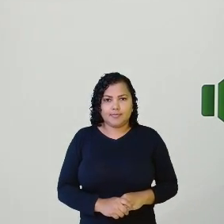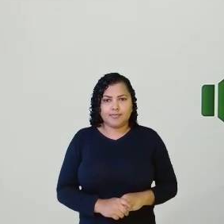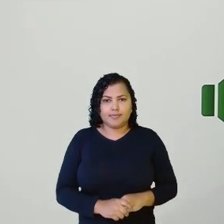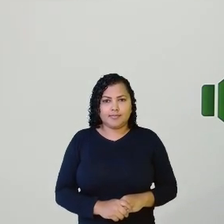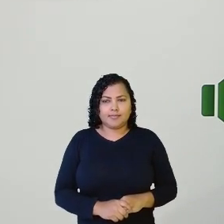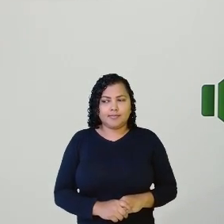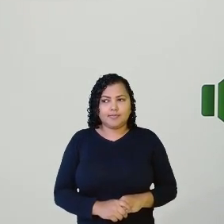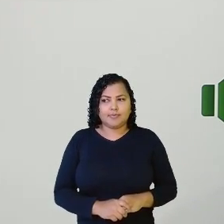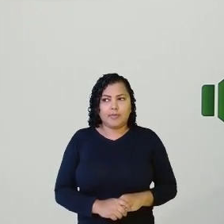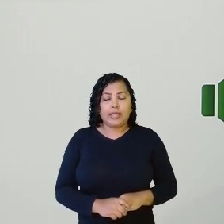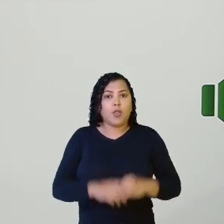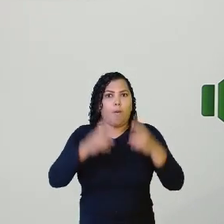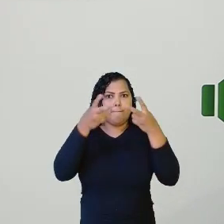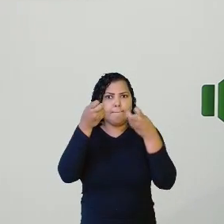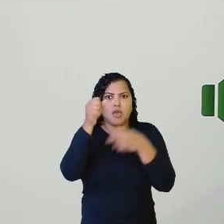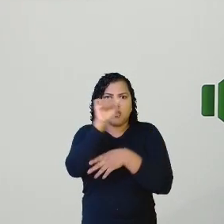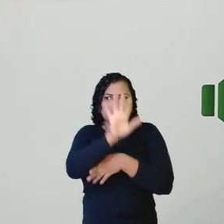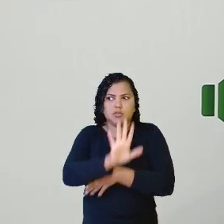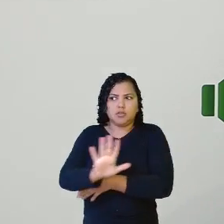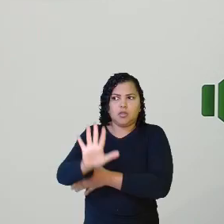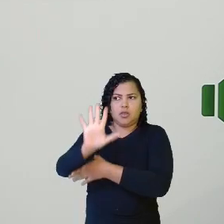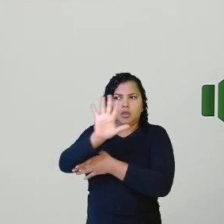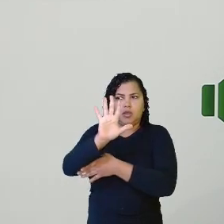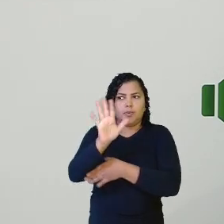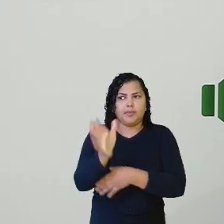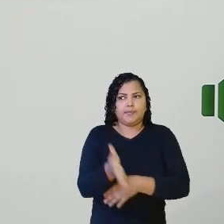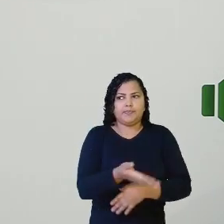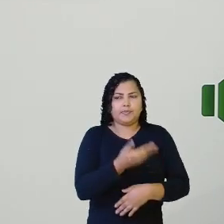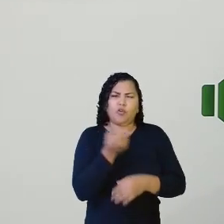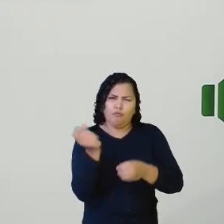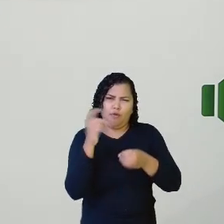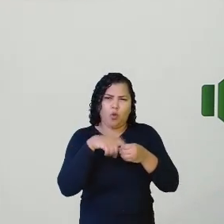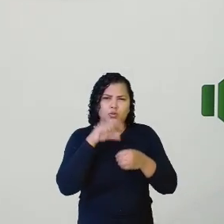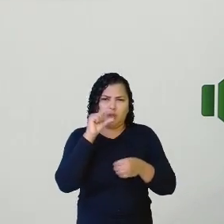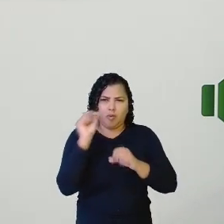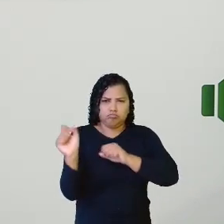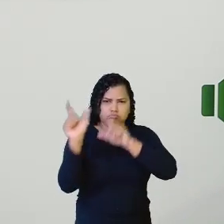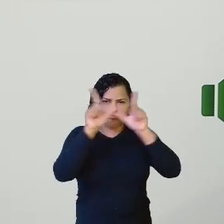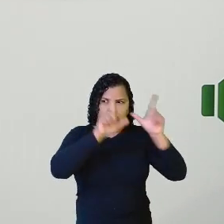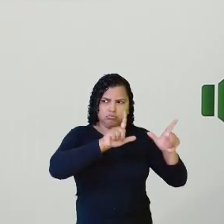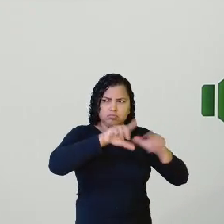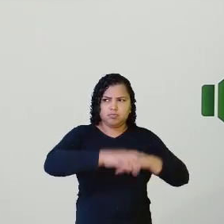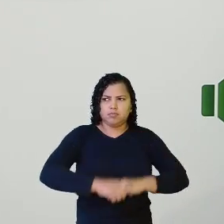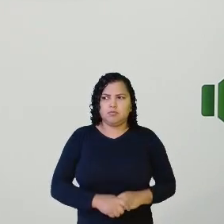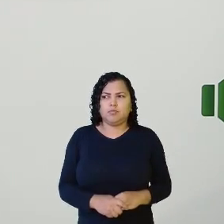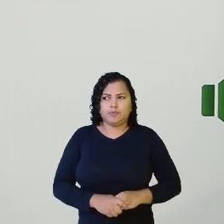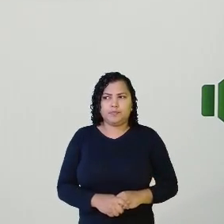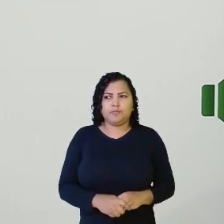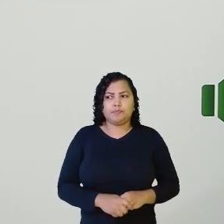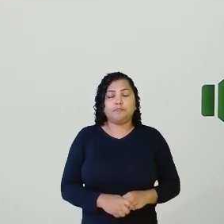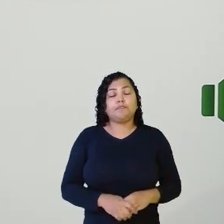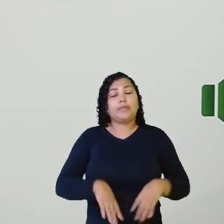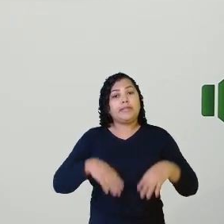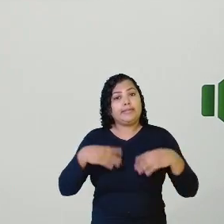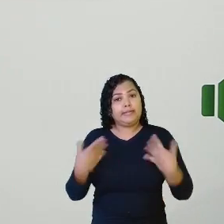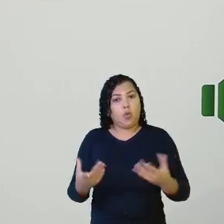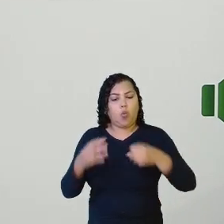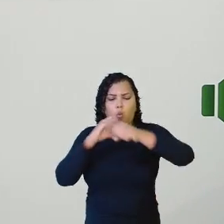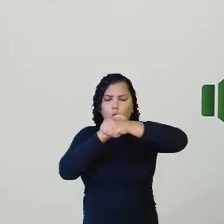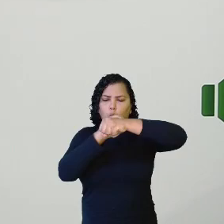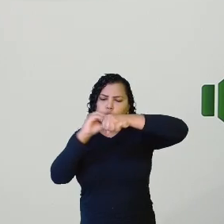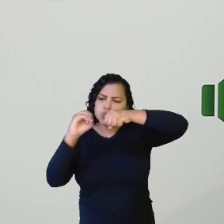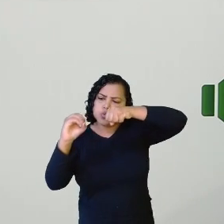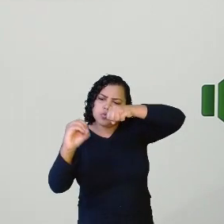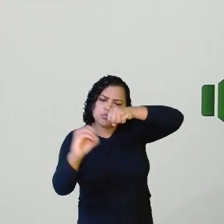A gente vê aqui, ó. Deixa eu voltar um pouquinho esse slide. Então, o sistema solar é formado